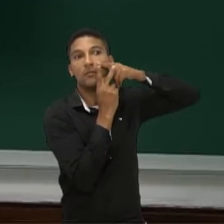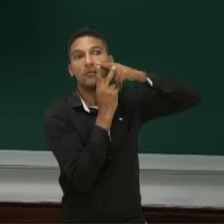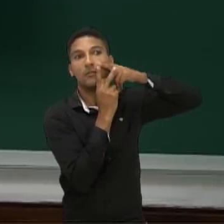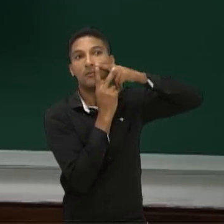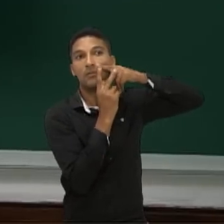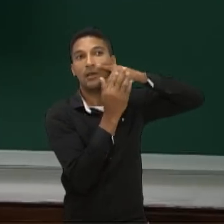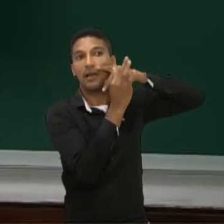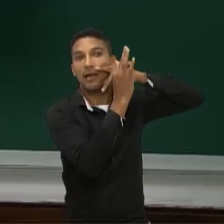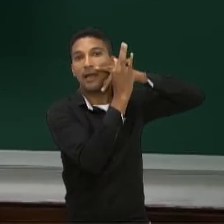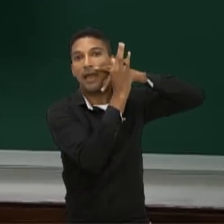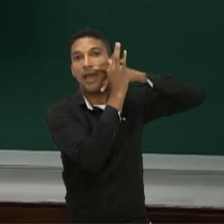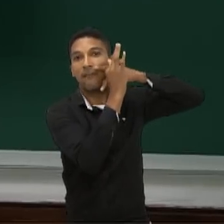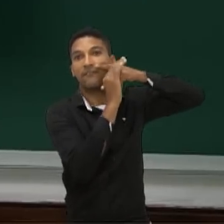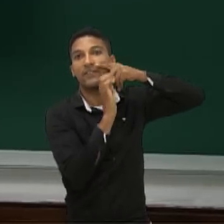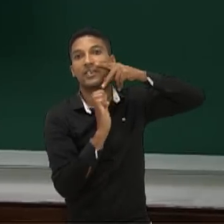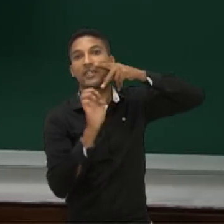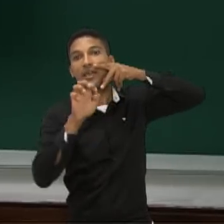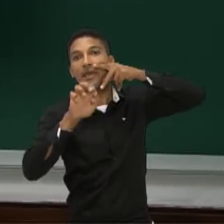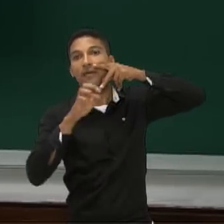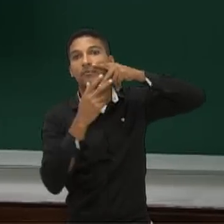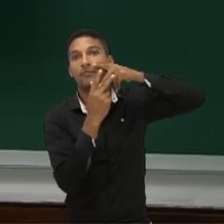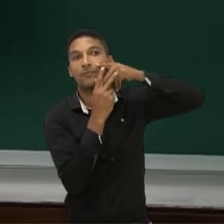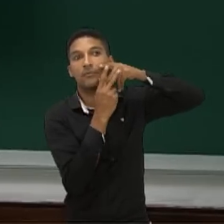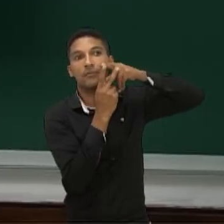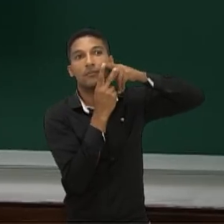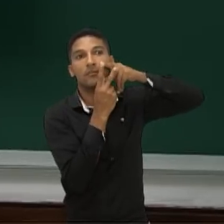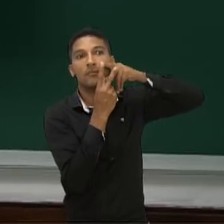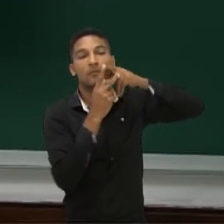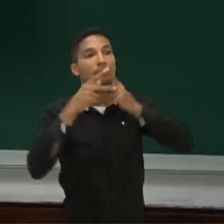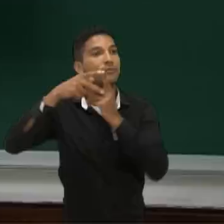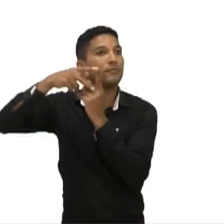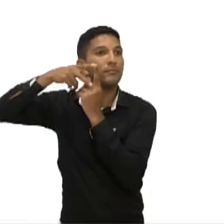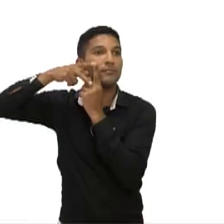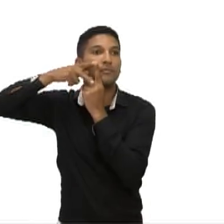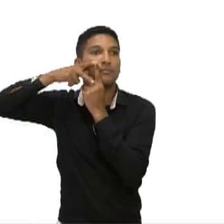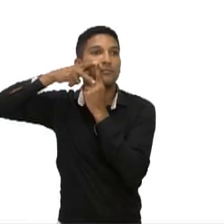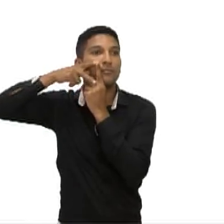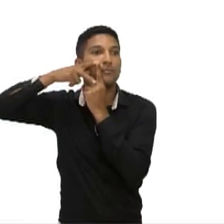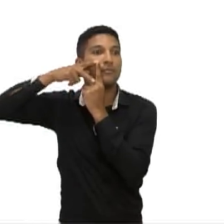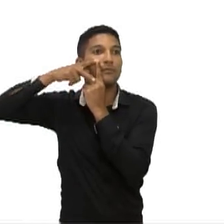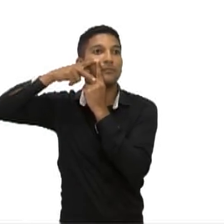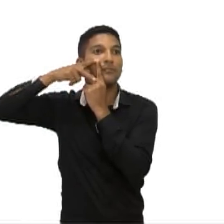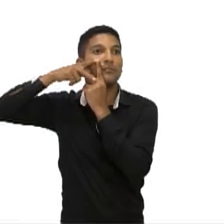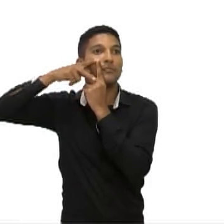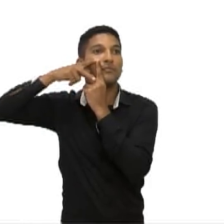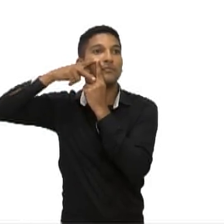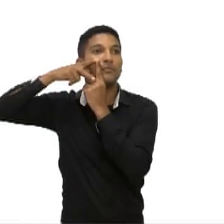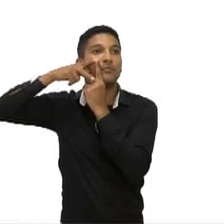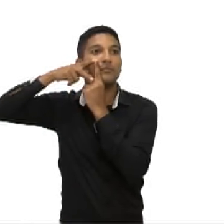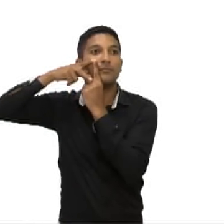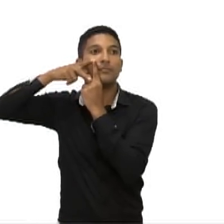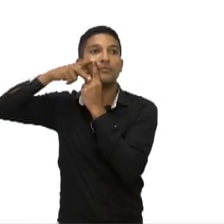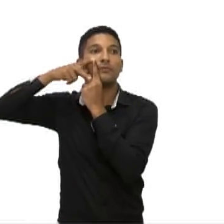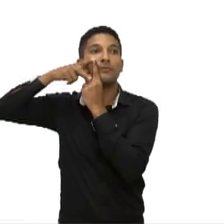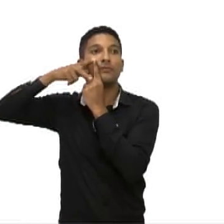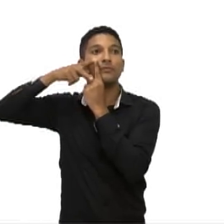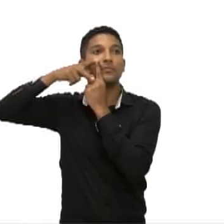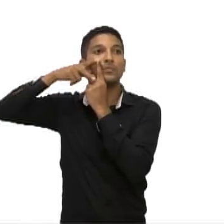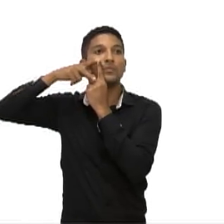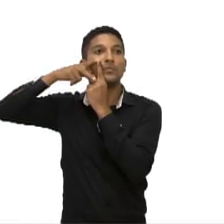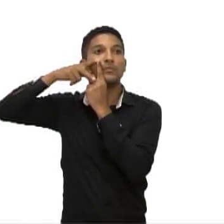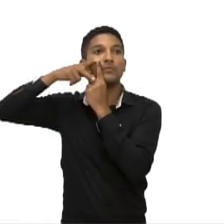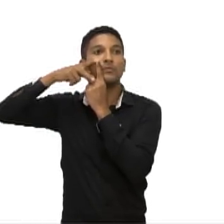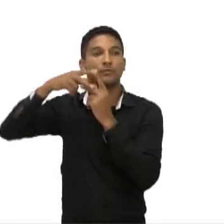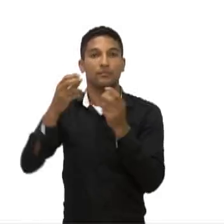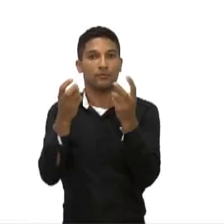bom? Então, olhem só os segmentos. A professora colocou aqui, ó, de B até D, tá? De F até